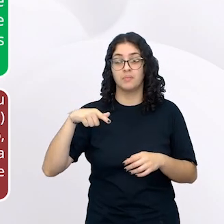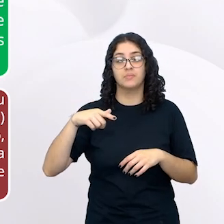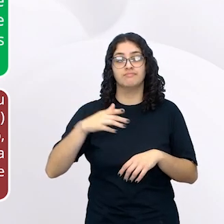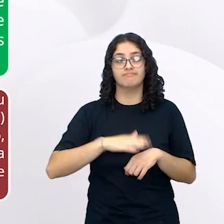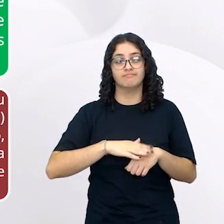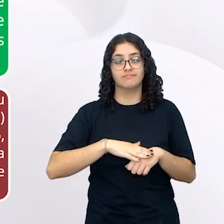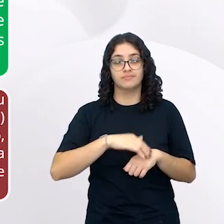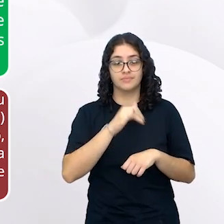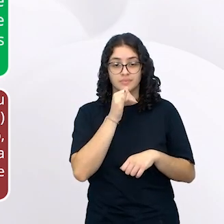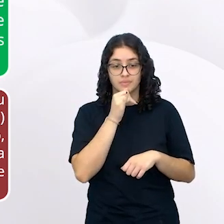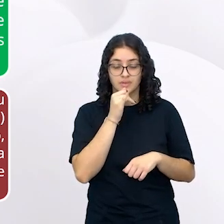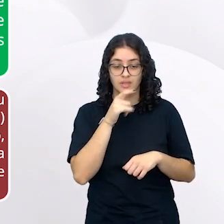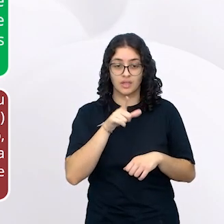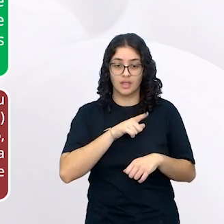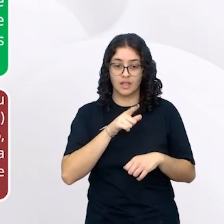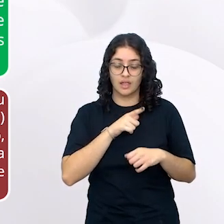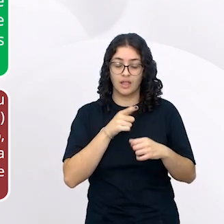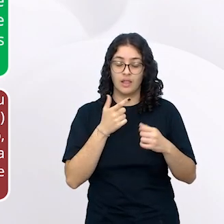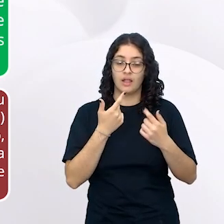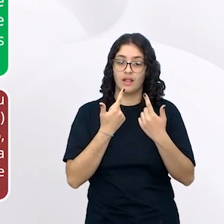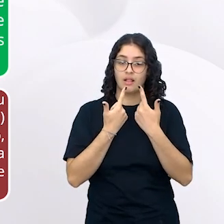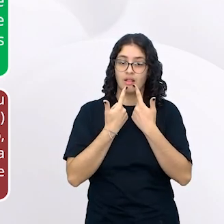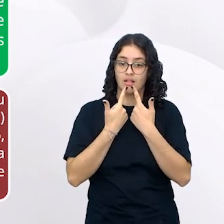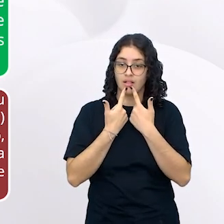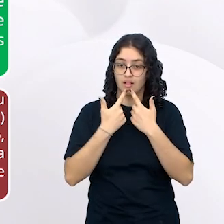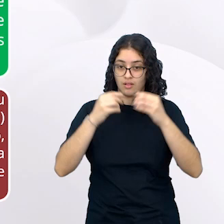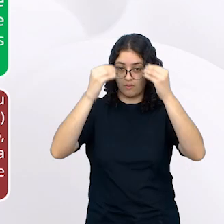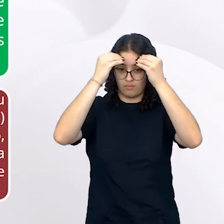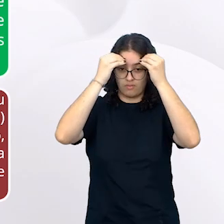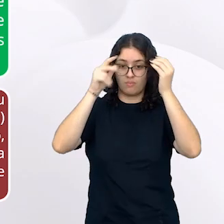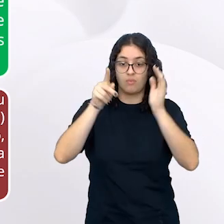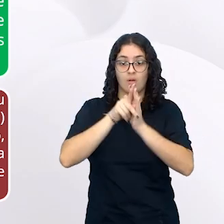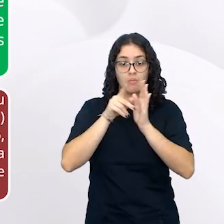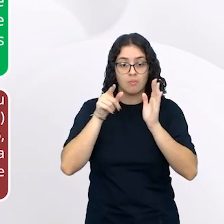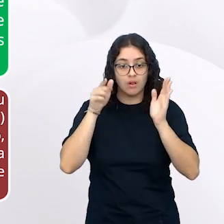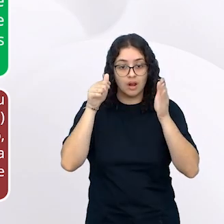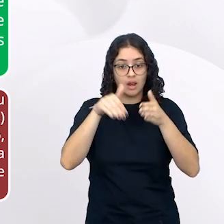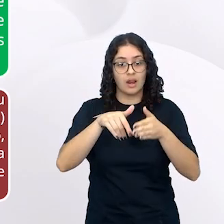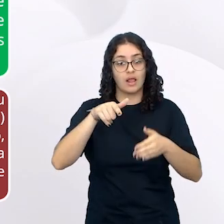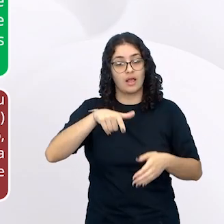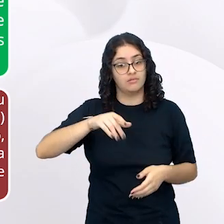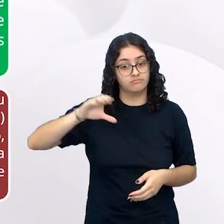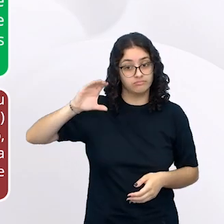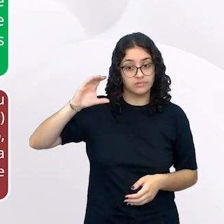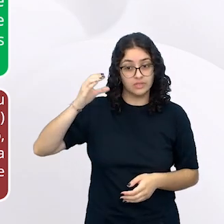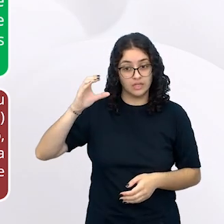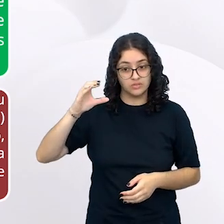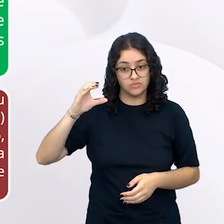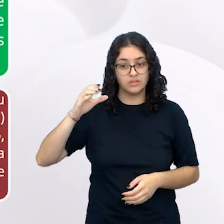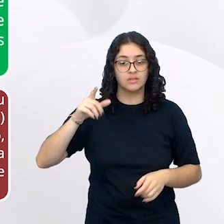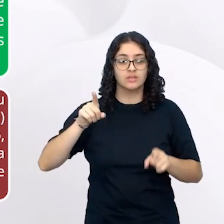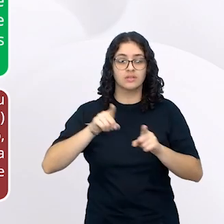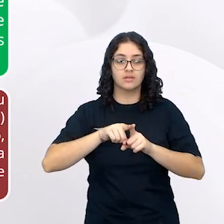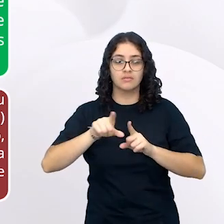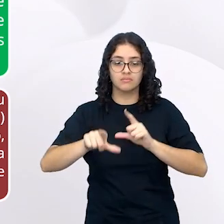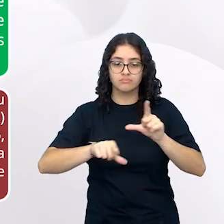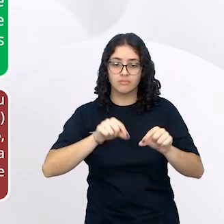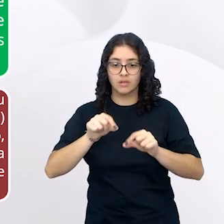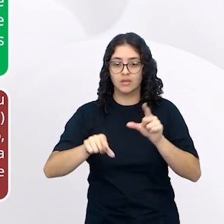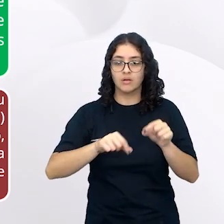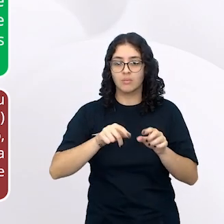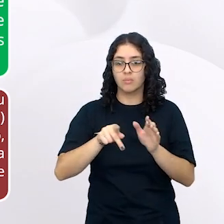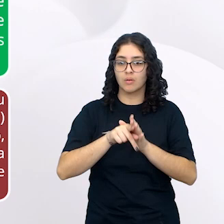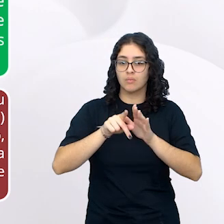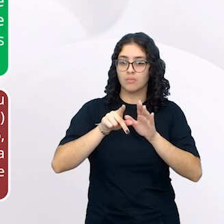procedimentos e linguagens adequados à investigação científica. E selecionar e